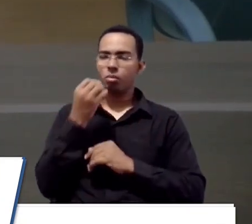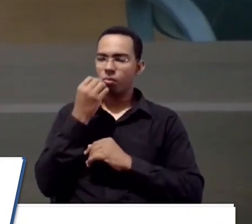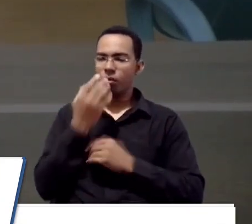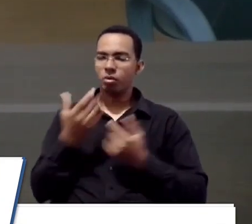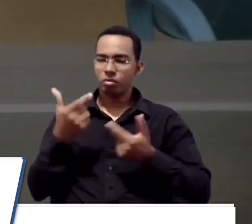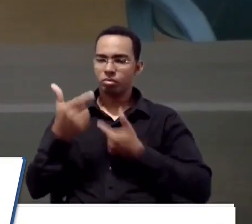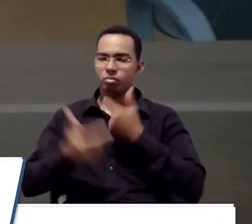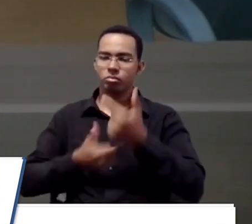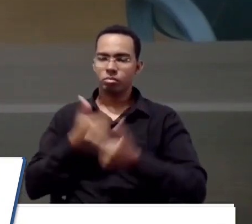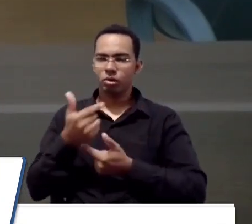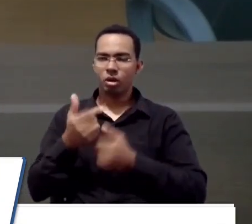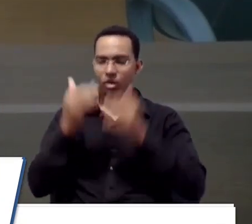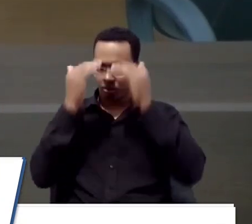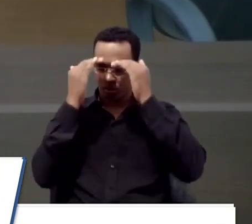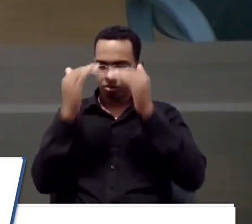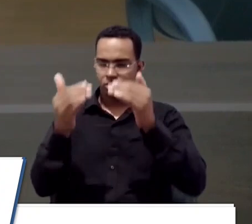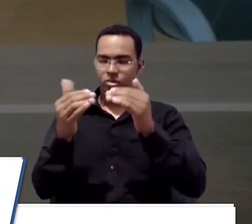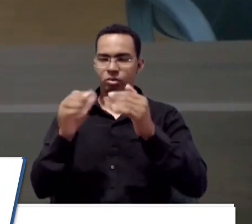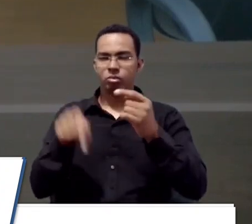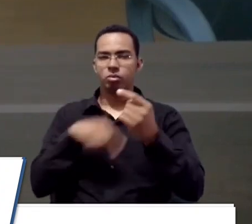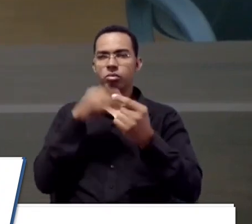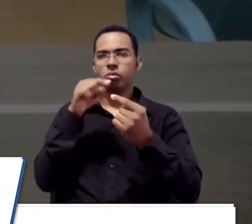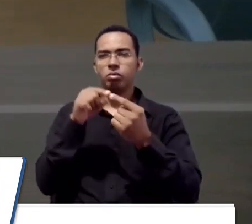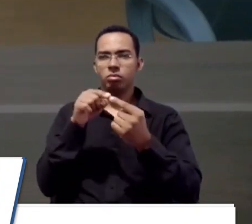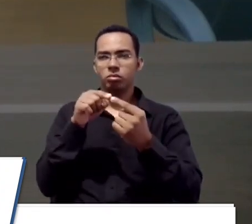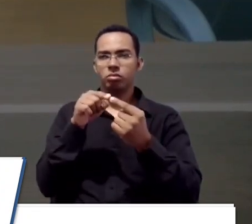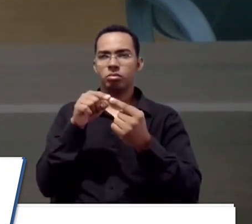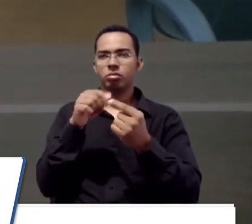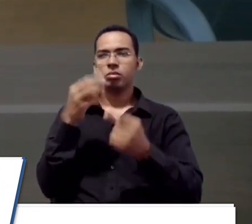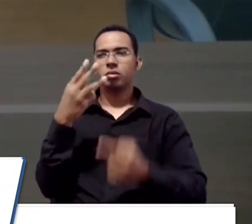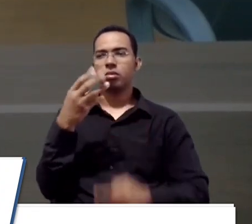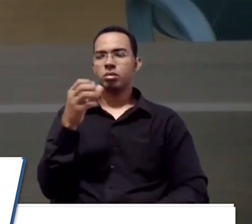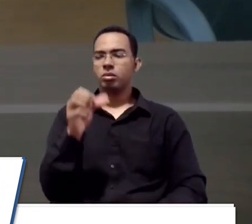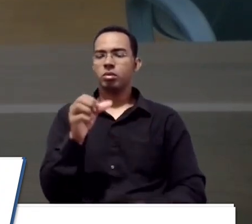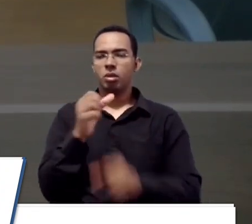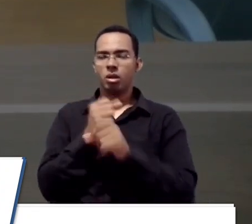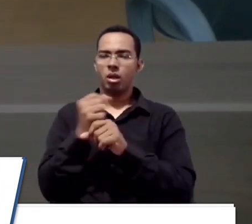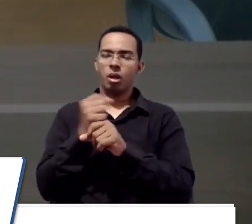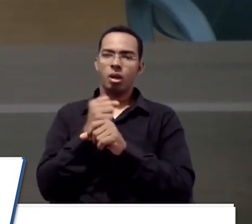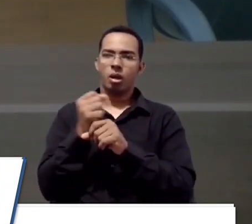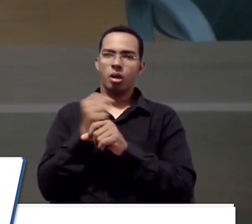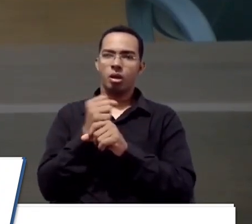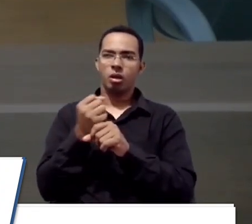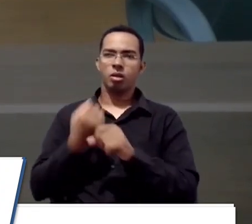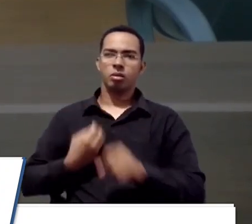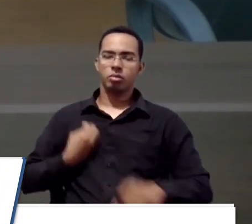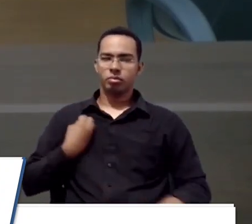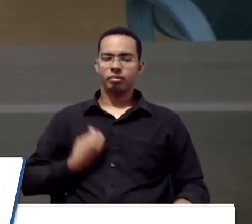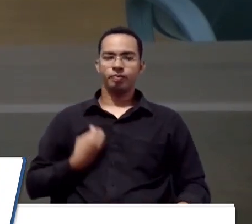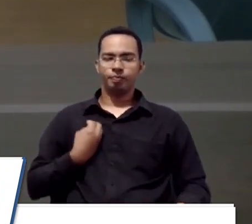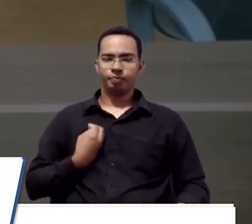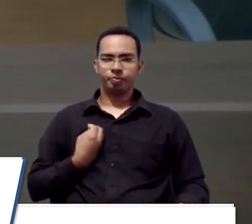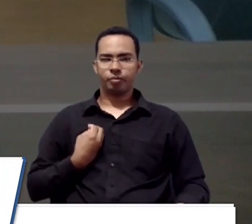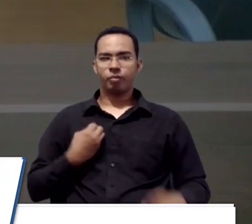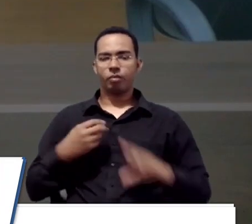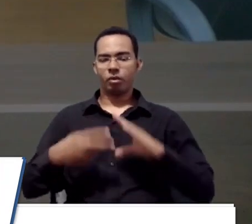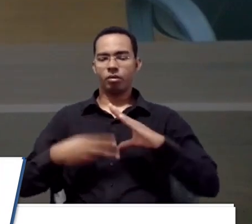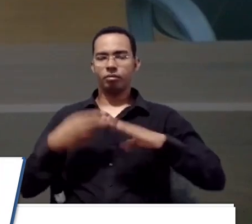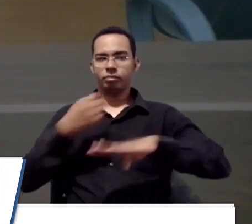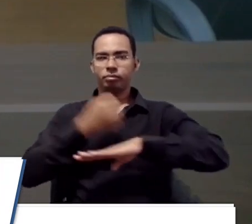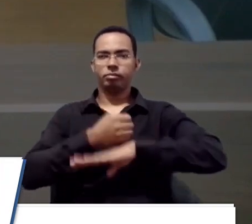trabalho no cumprimento de sua missão nesses 36 anos de existência. Câmara Municipal de